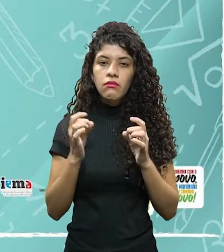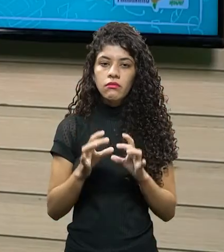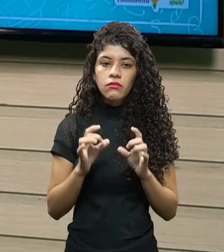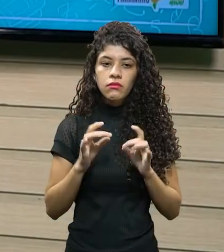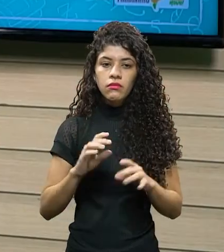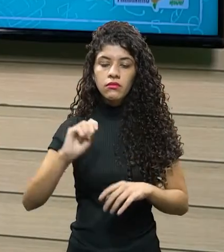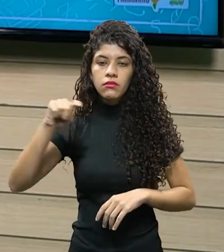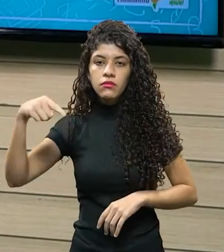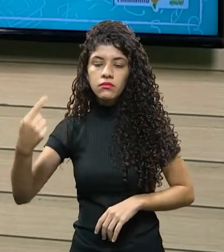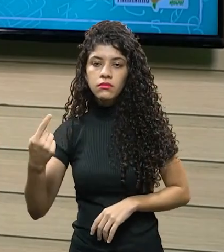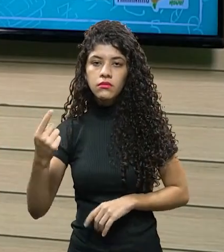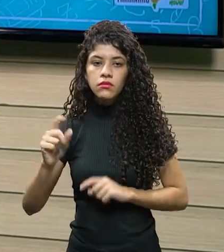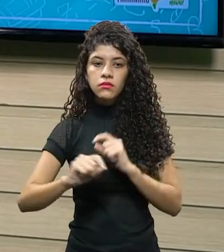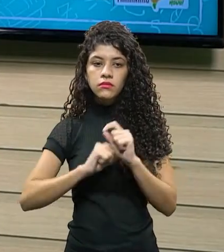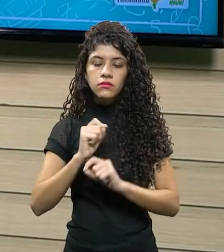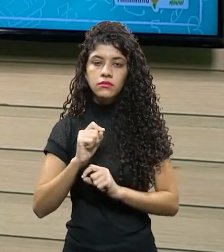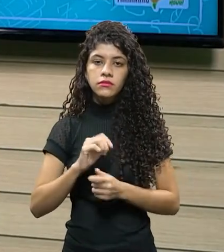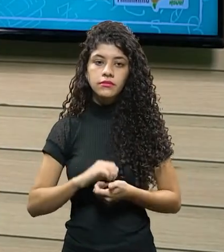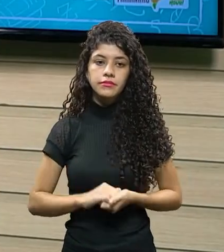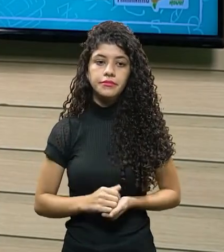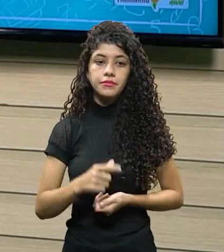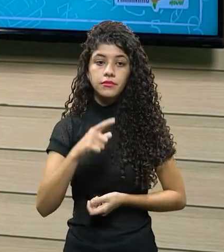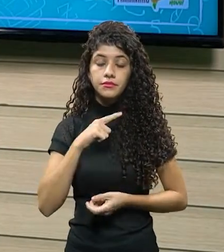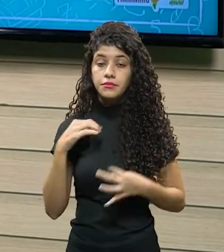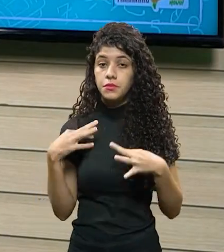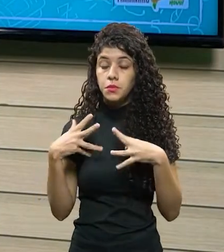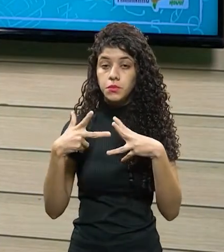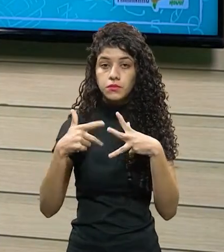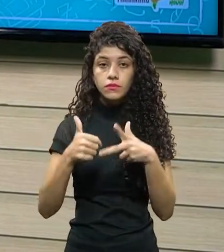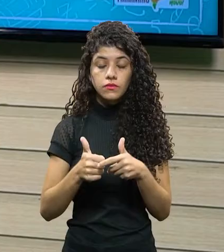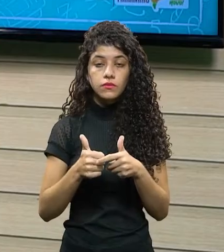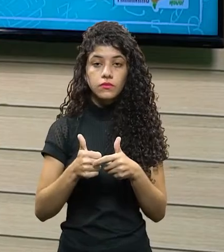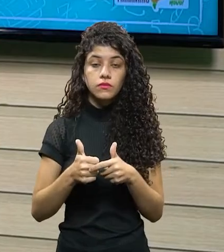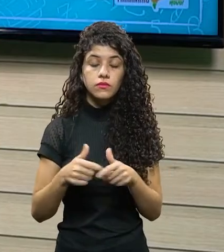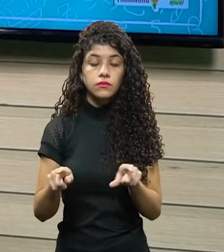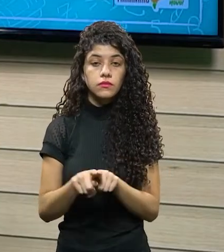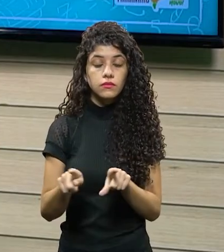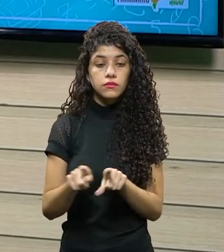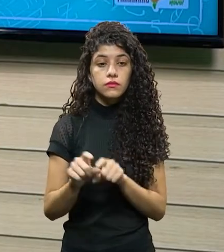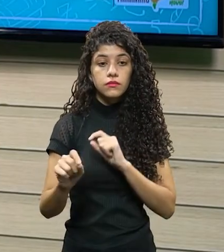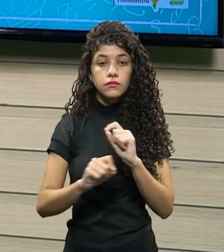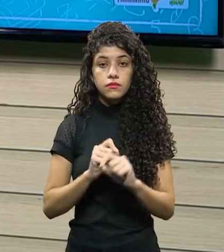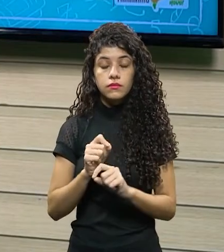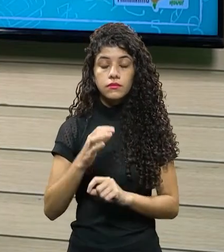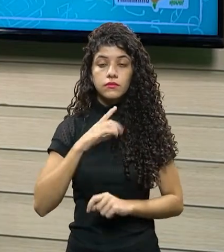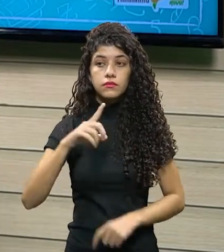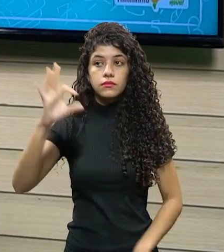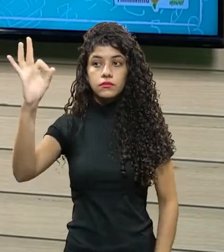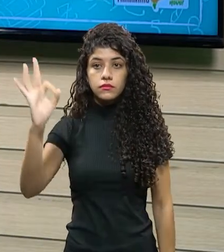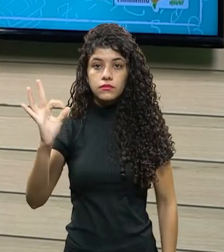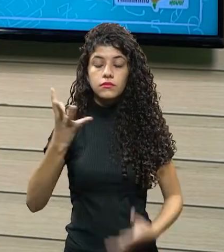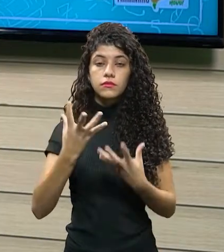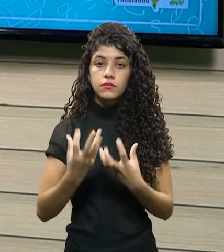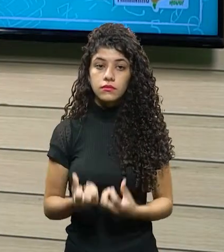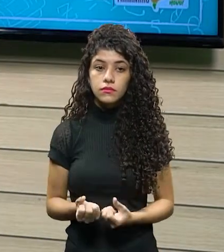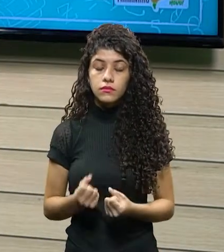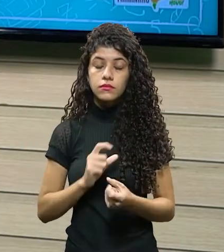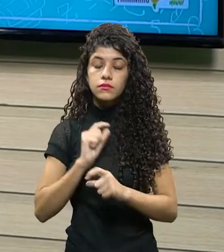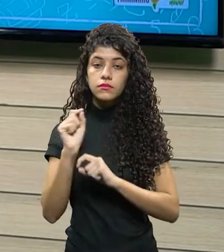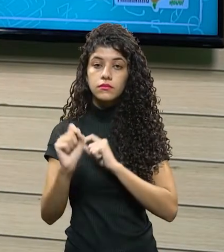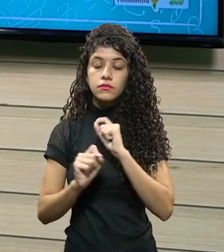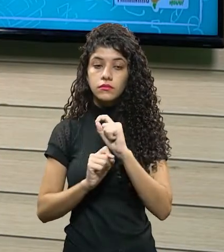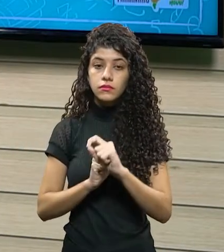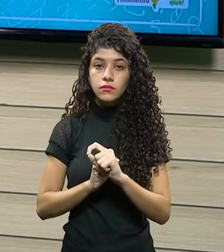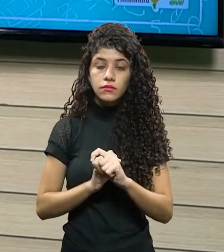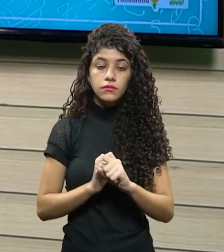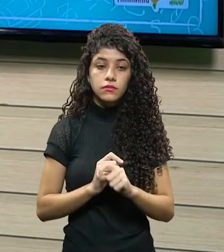venda. Então, depois que a empresa consegue deduzir todos os seus custos, ela vai acrescentar o quê? Um percentual de ganho. Esse percentual